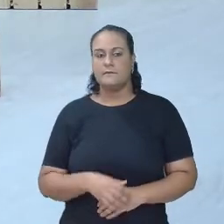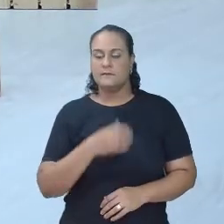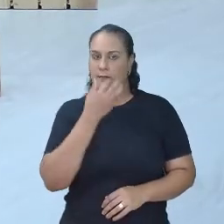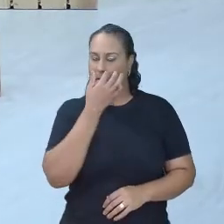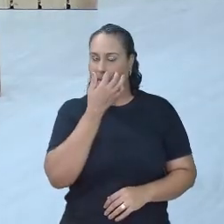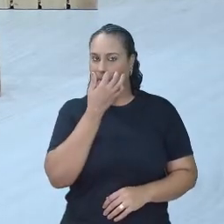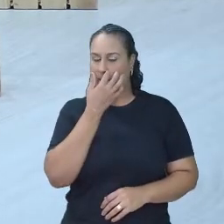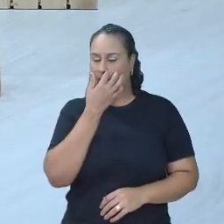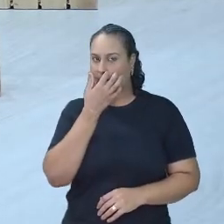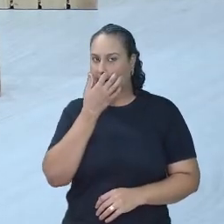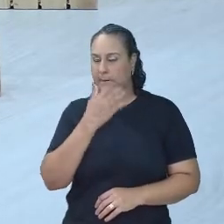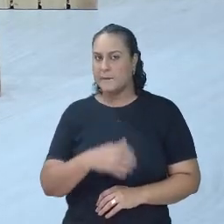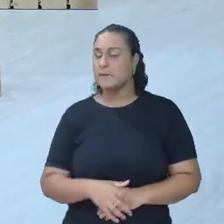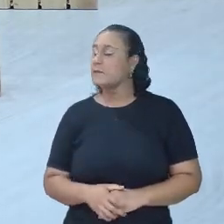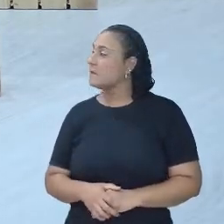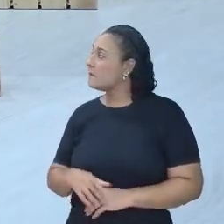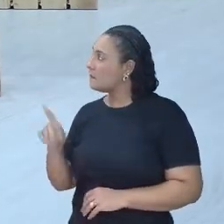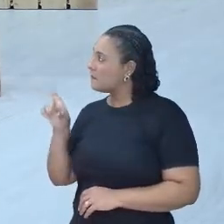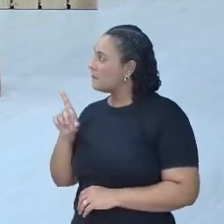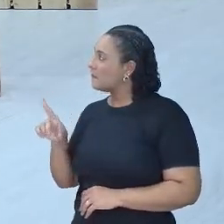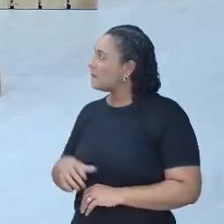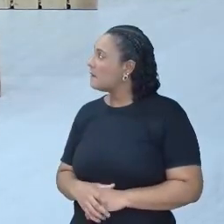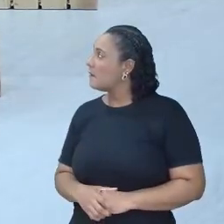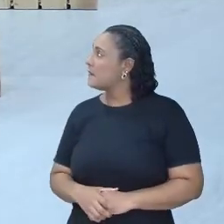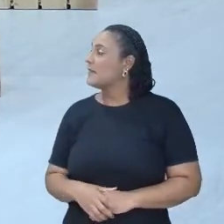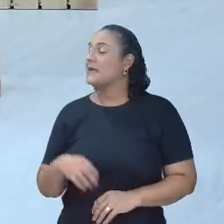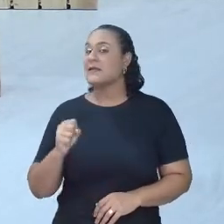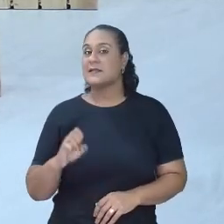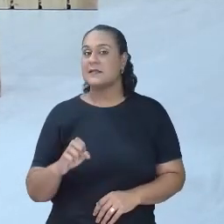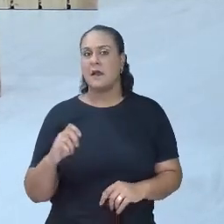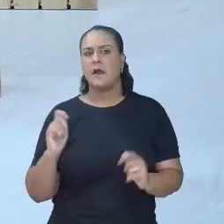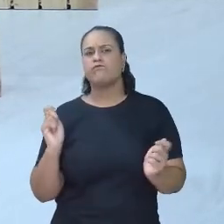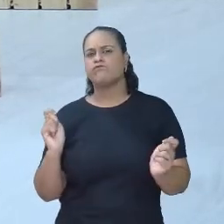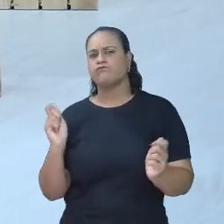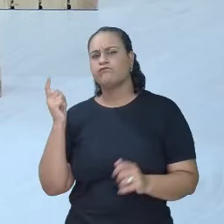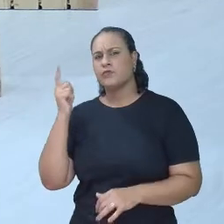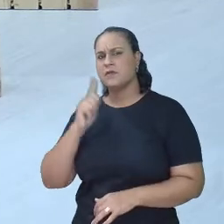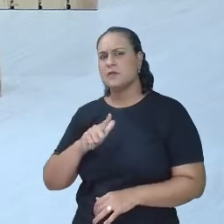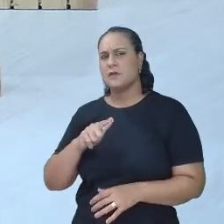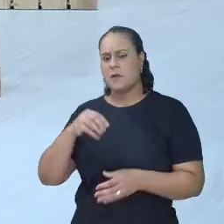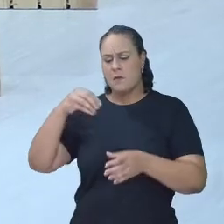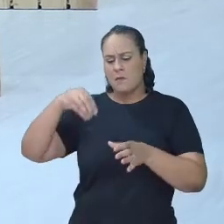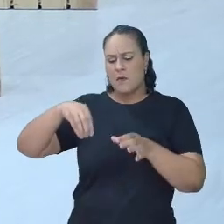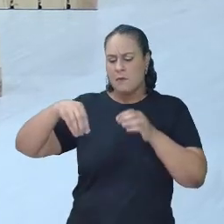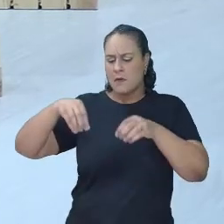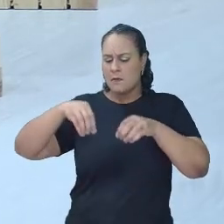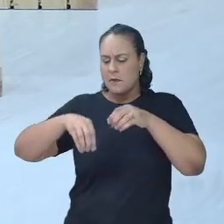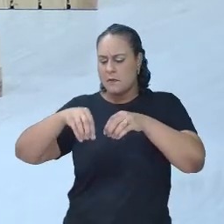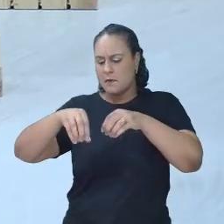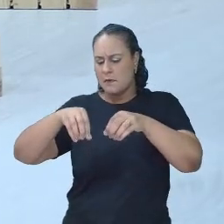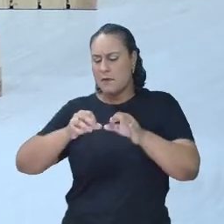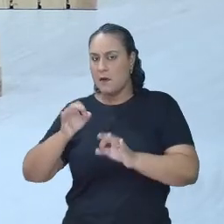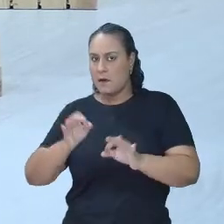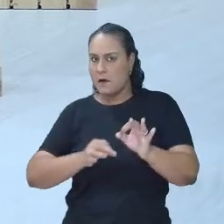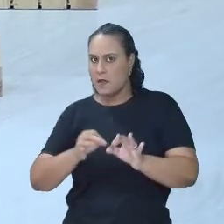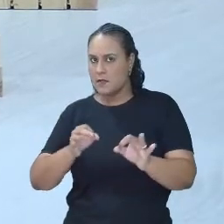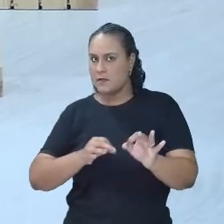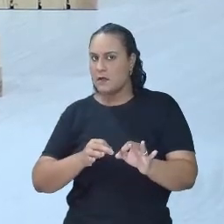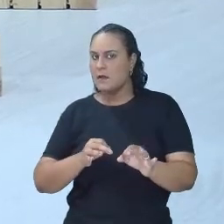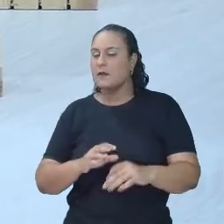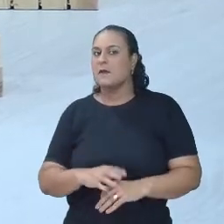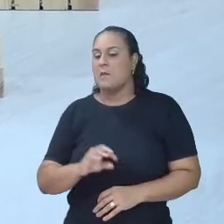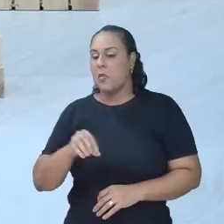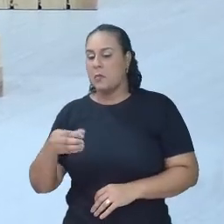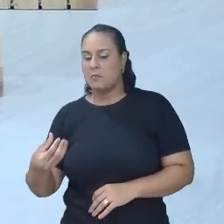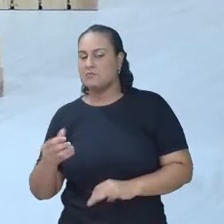Isso aqui, em tese, se eu conseguir colocar em cima para não derrubar, isso